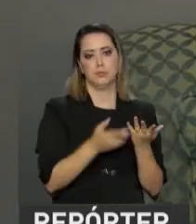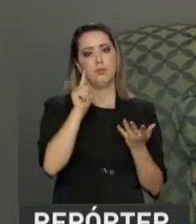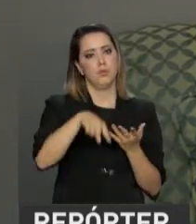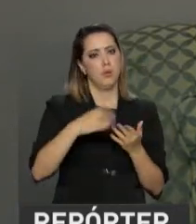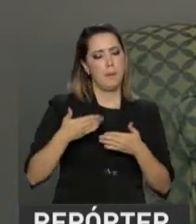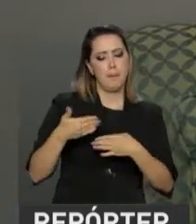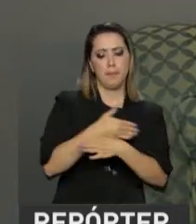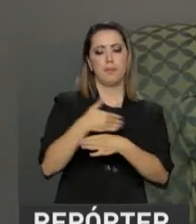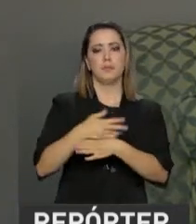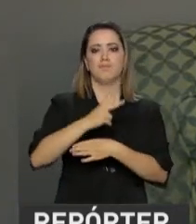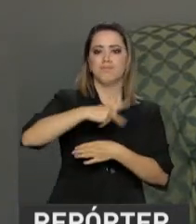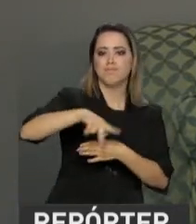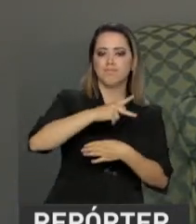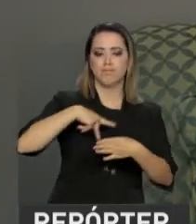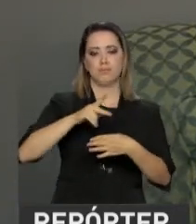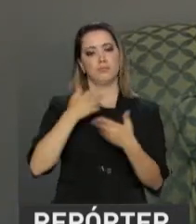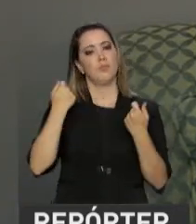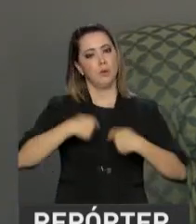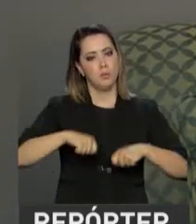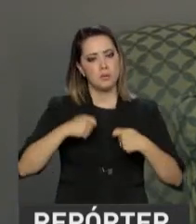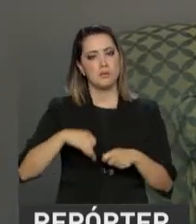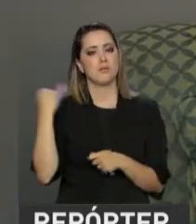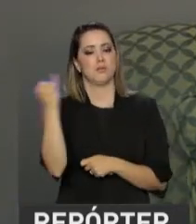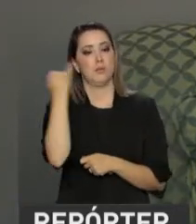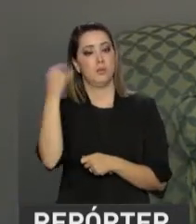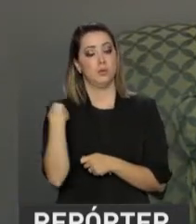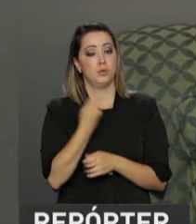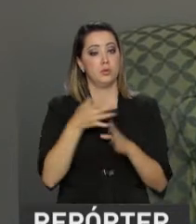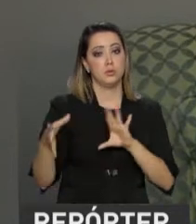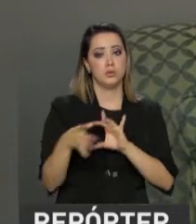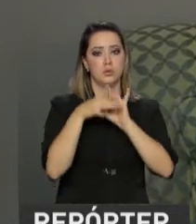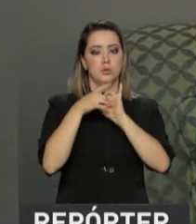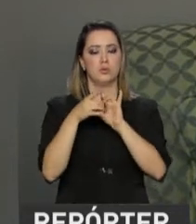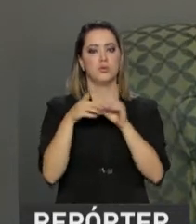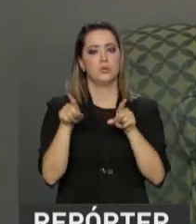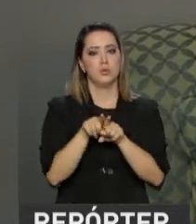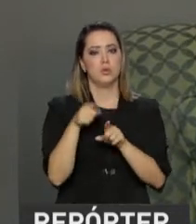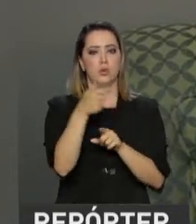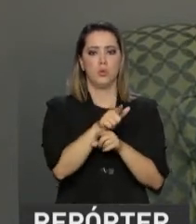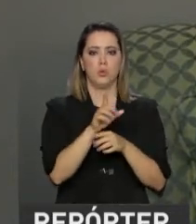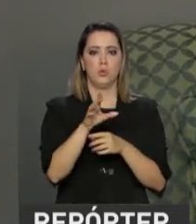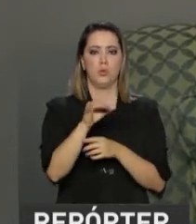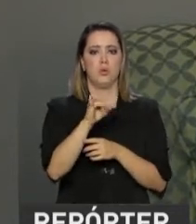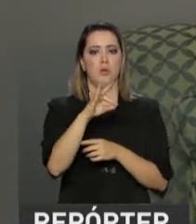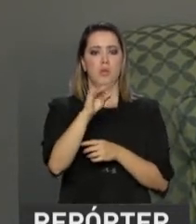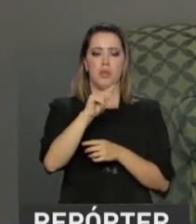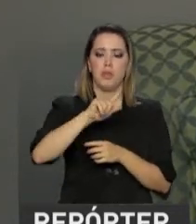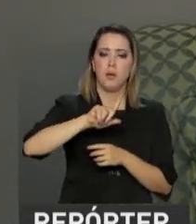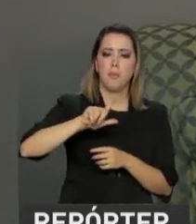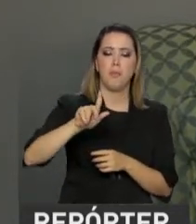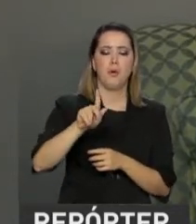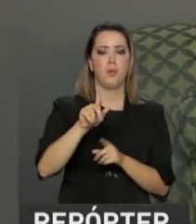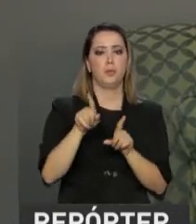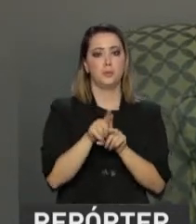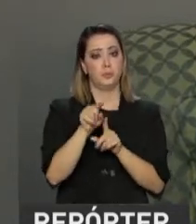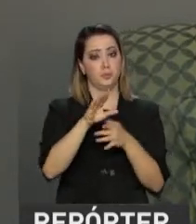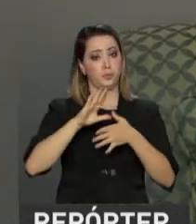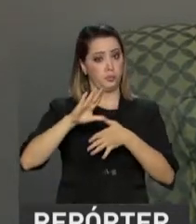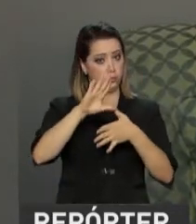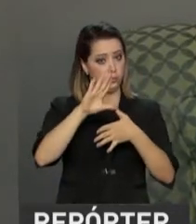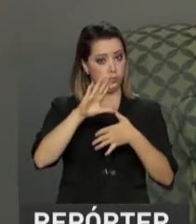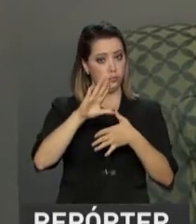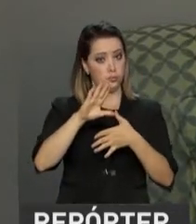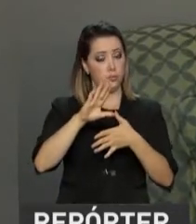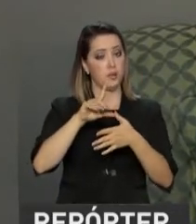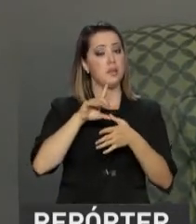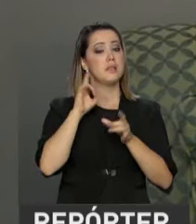da fronteira do Brasil. Então é importante nós termos essa parceria com a Meripol, que é a Interpol das Américas, e